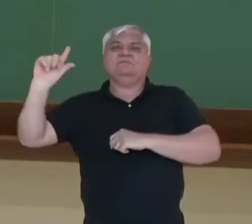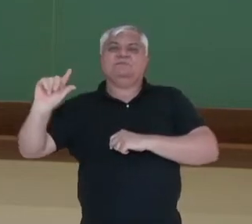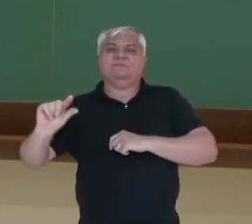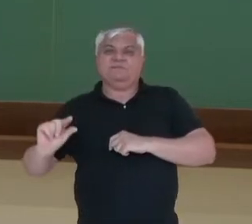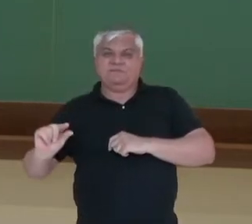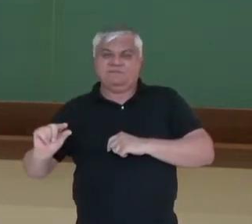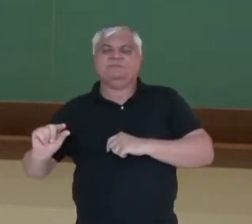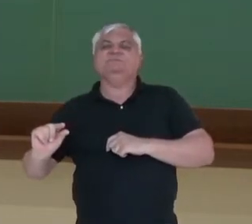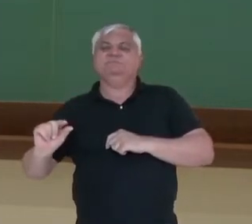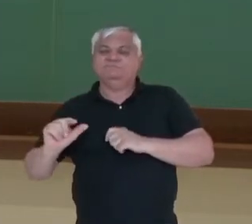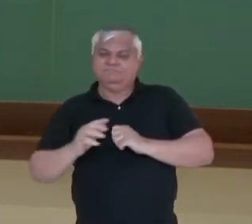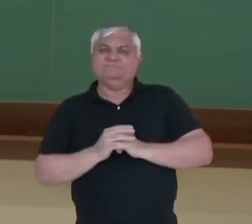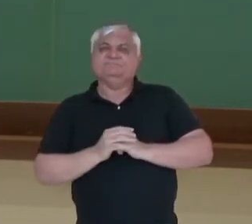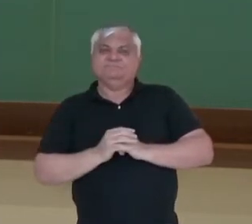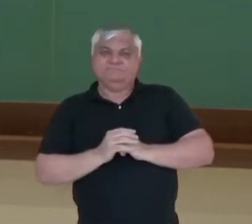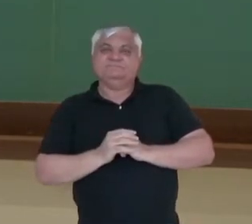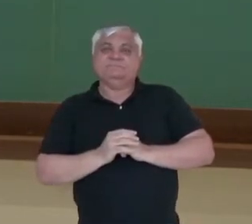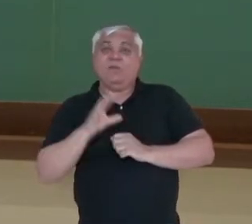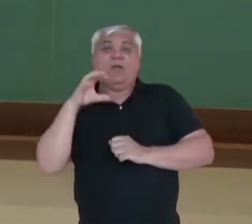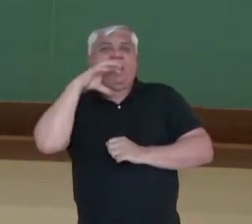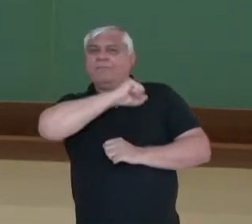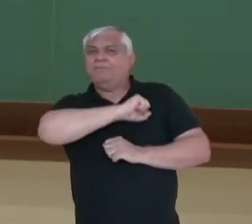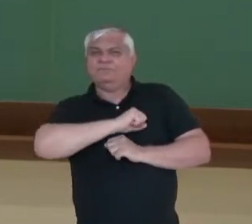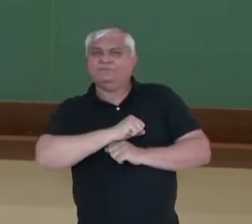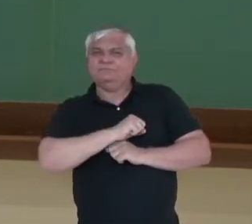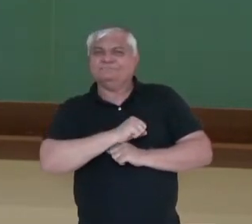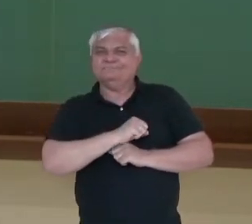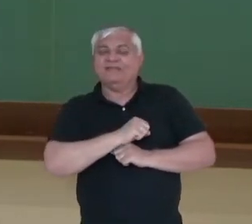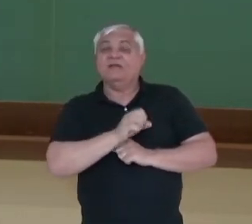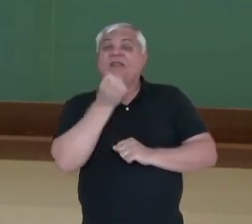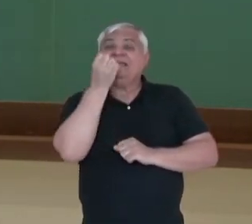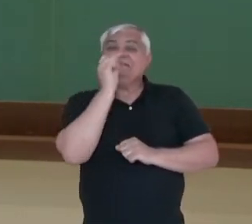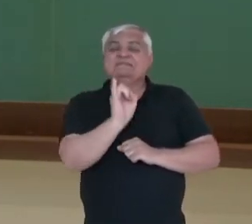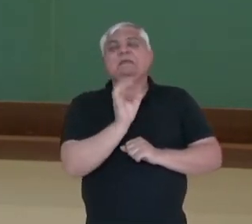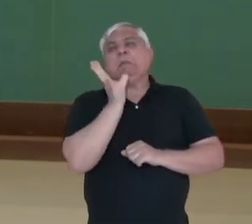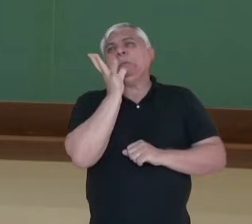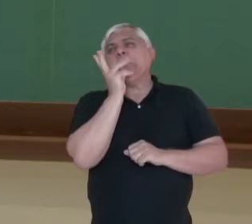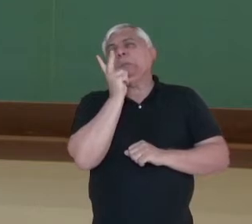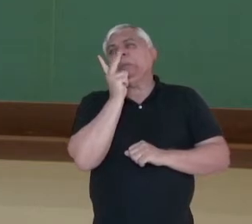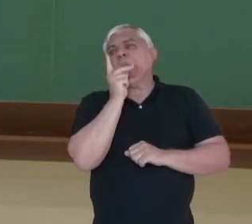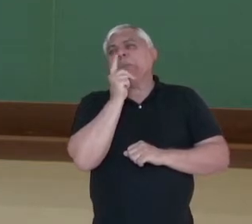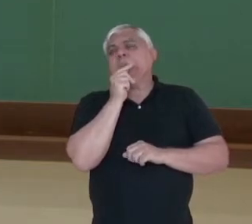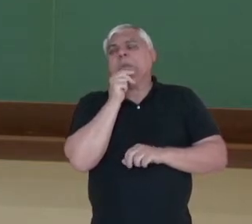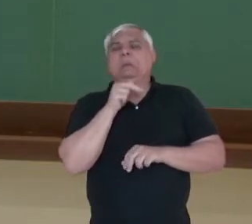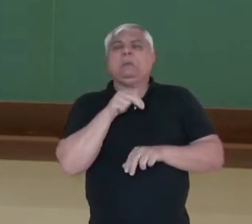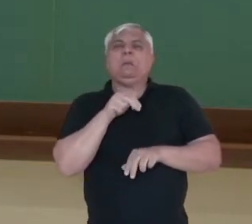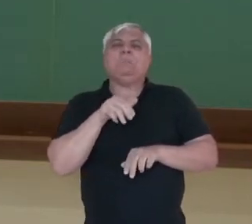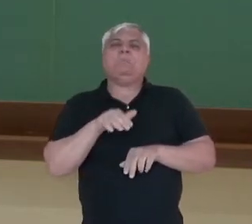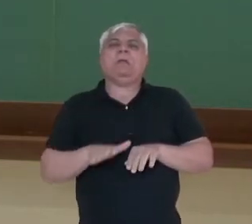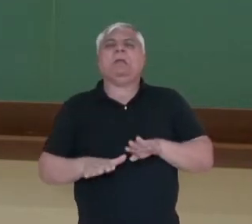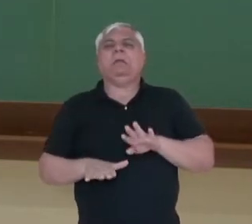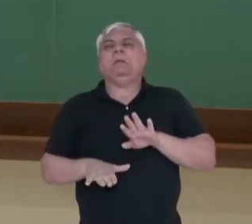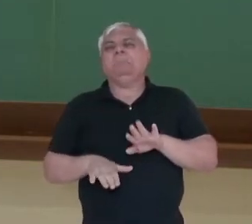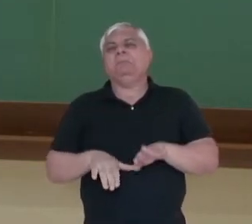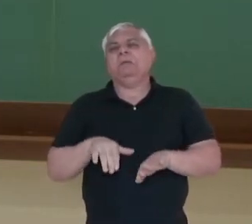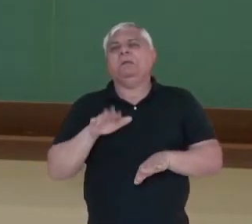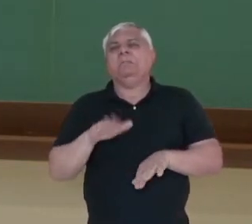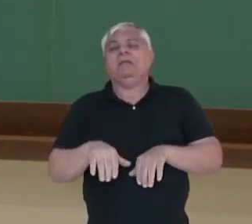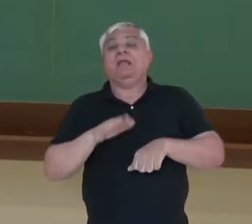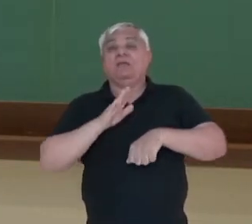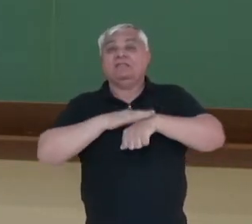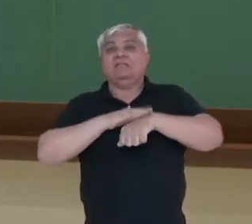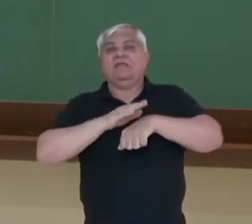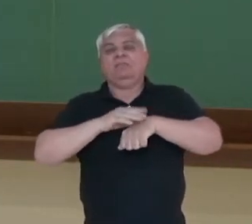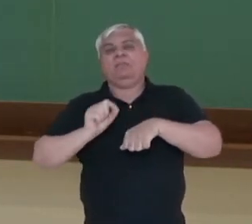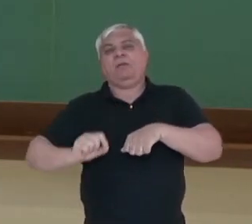né? O meu tempo diminui, eu chego mais rápido. Agora, se eu andar mais devagar, o meu tempo vai